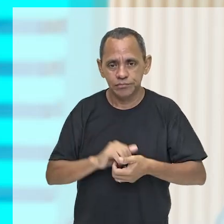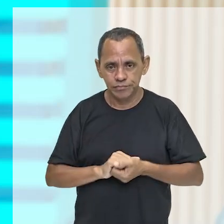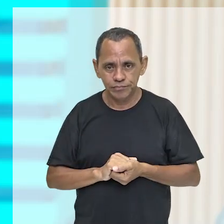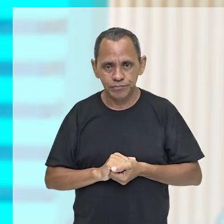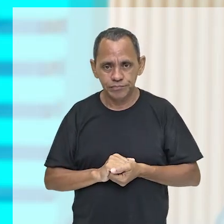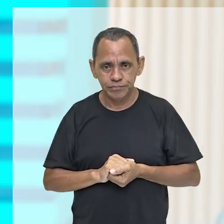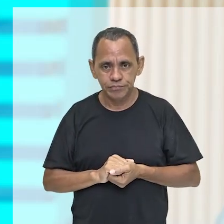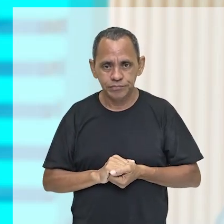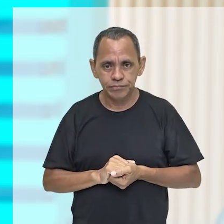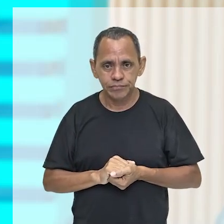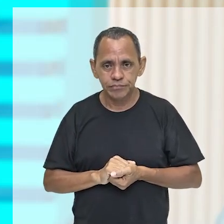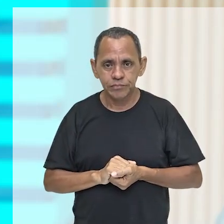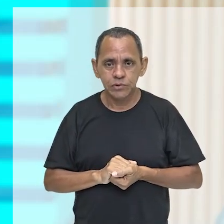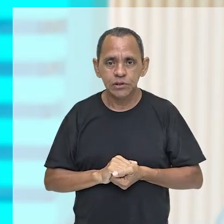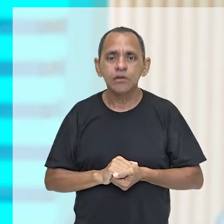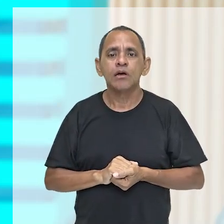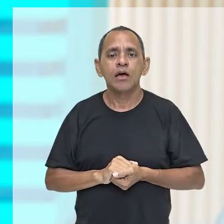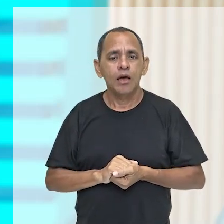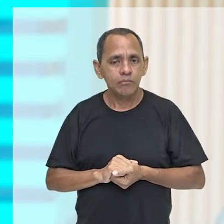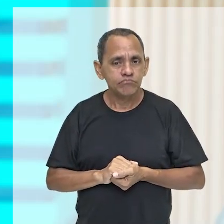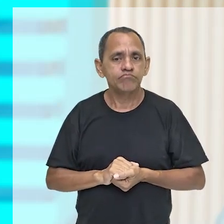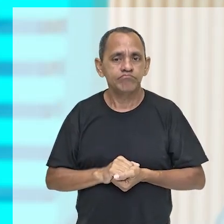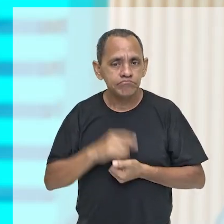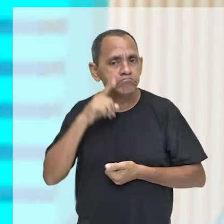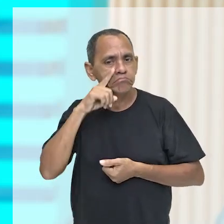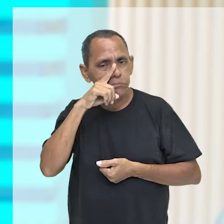é muito perigoso. Então,